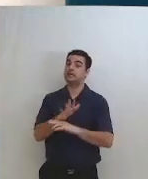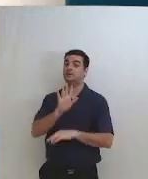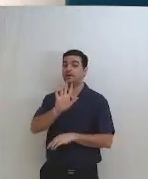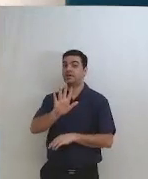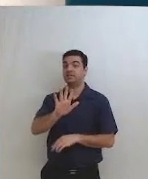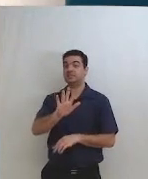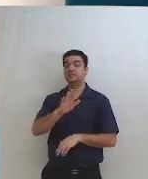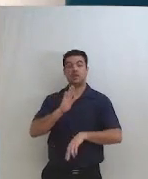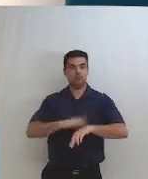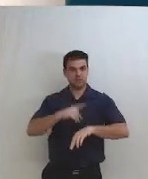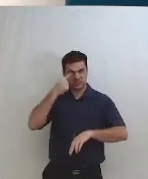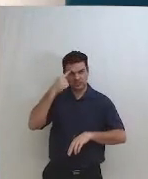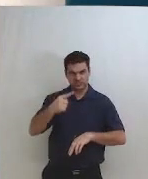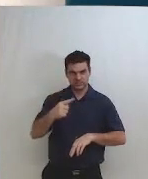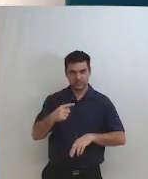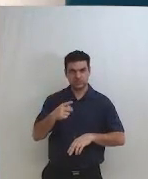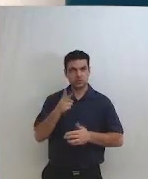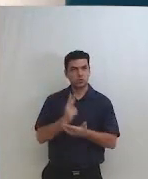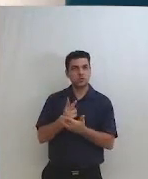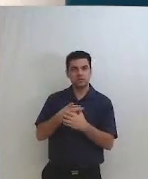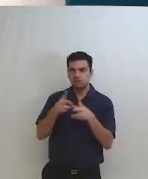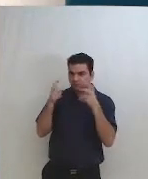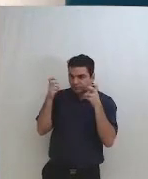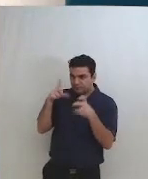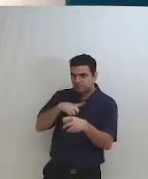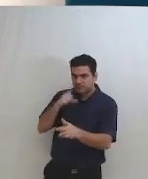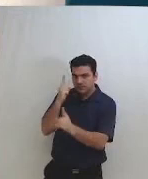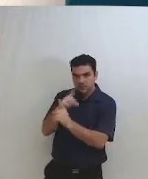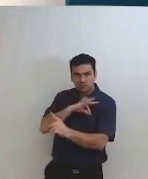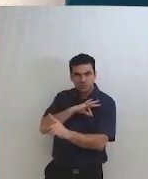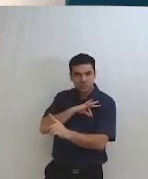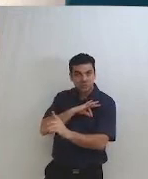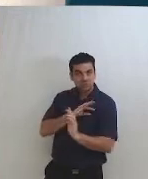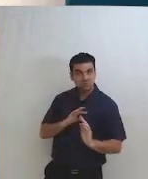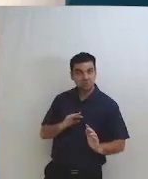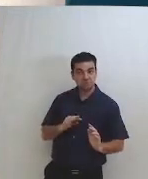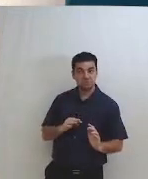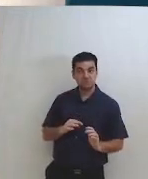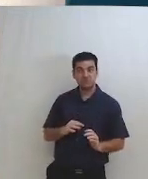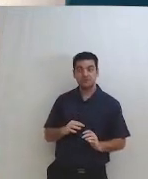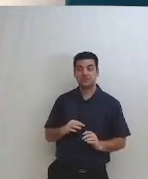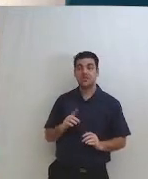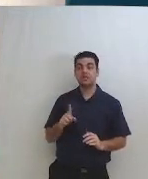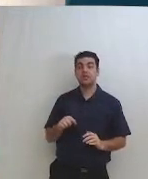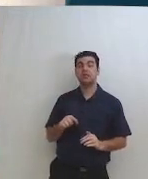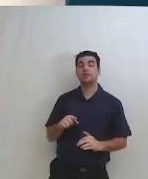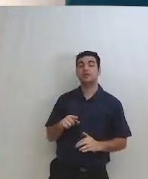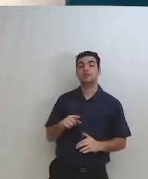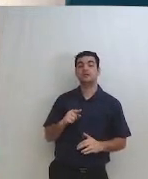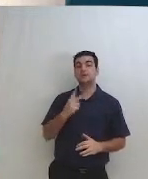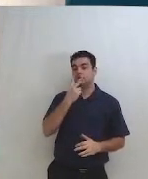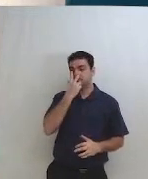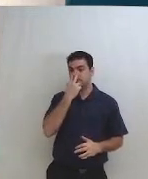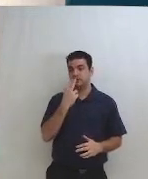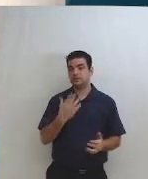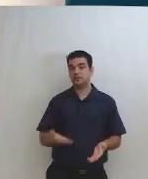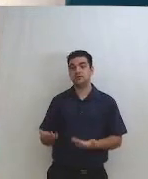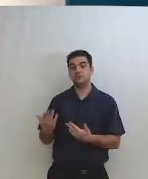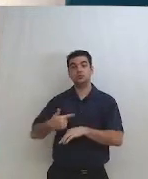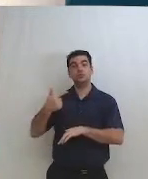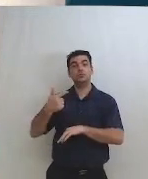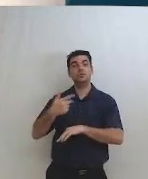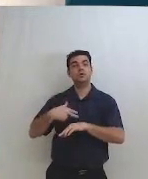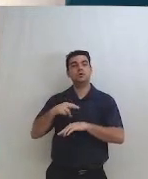sem continuidade de flagrante. Pelo que verifico nos autos, parecer do meu colega subprocurador-geral Tigre Maia, mas também